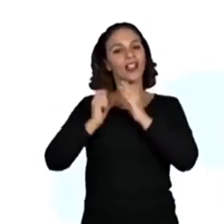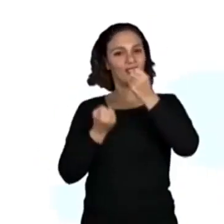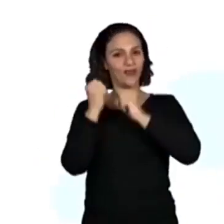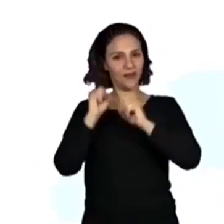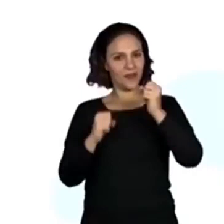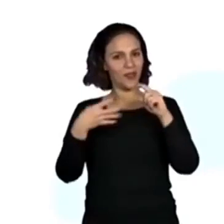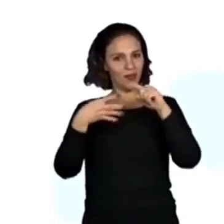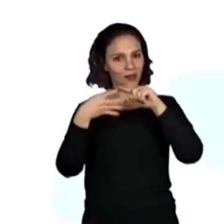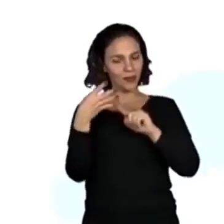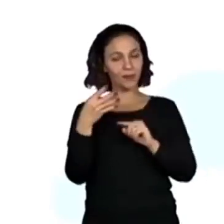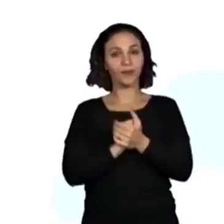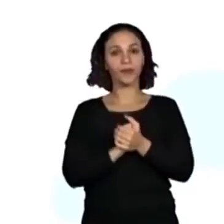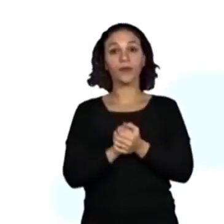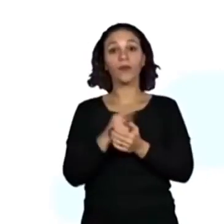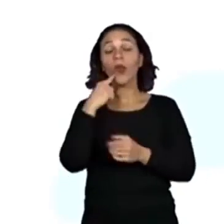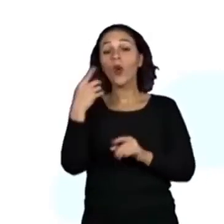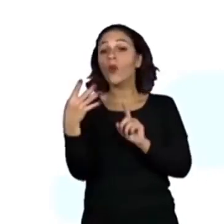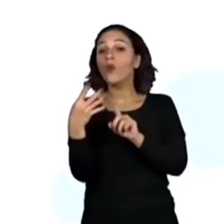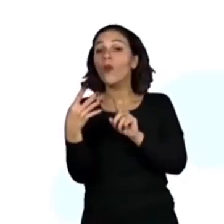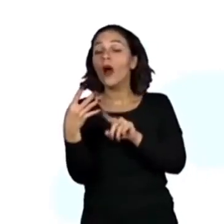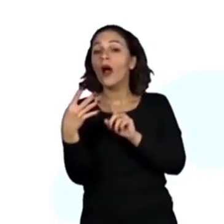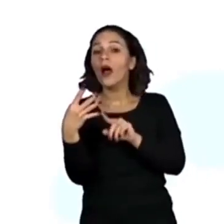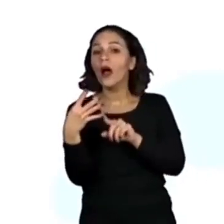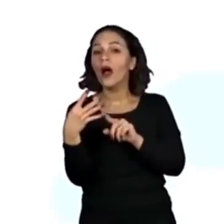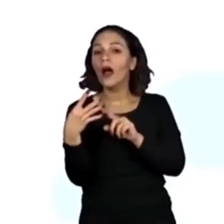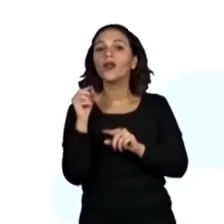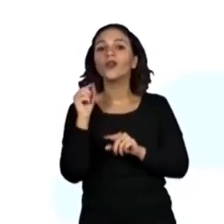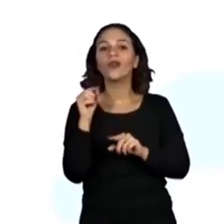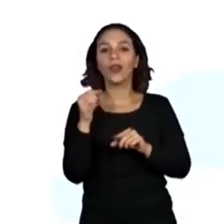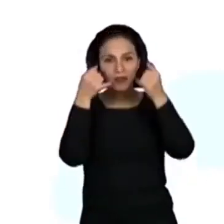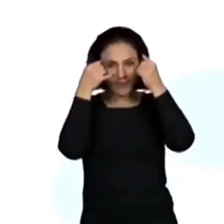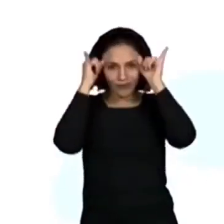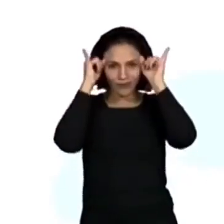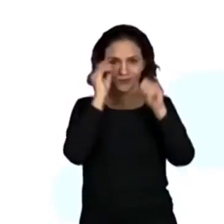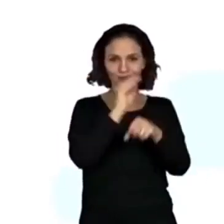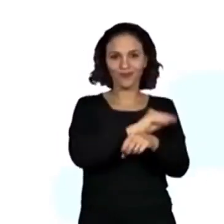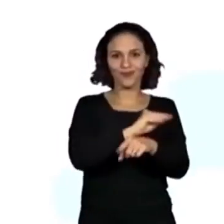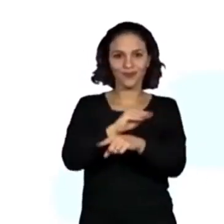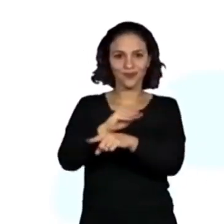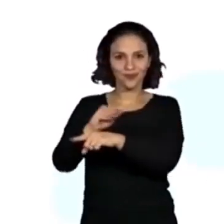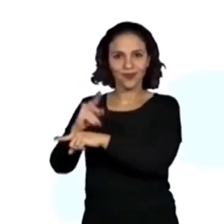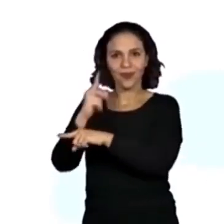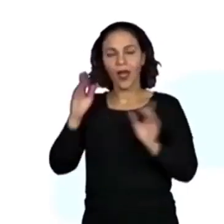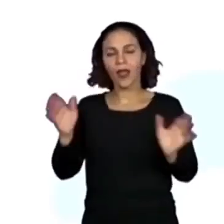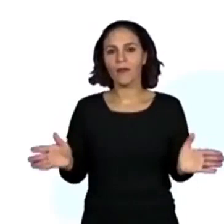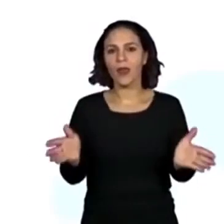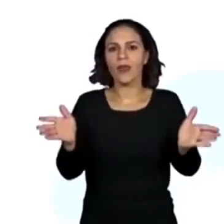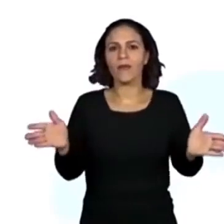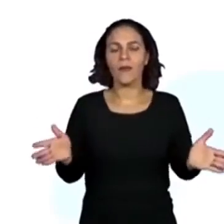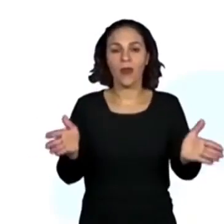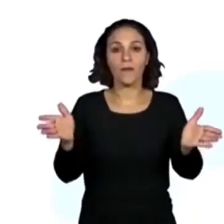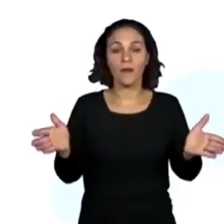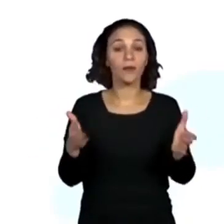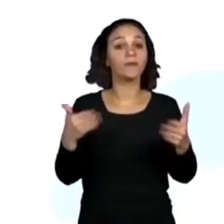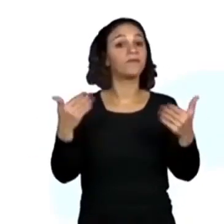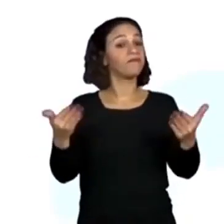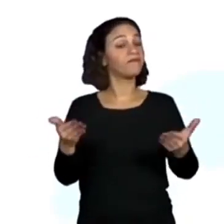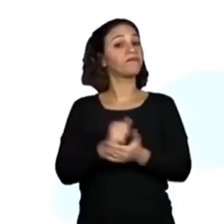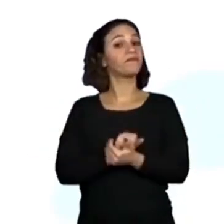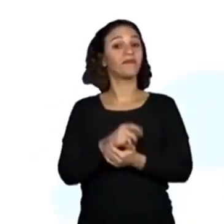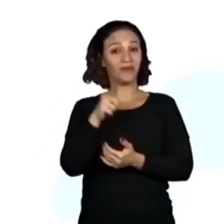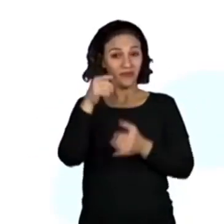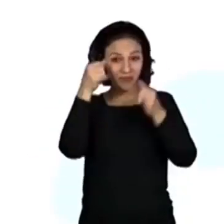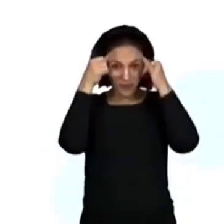industrialização. E a fotografia número 4, a condução de gado. Então, o gado era conduzido pelo país. Tanto é que